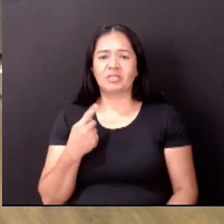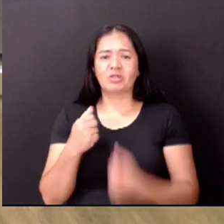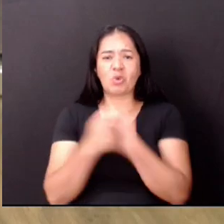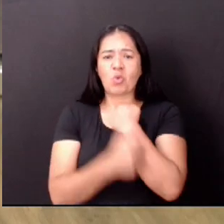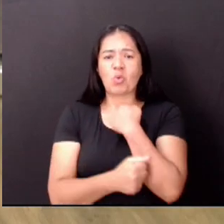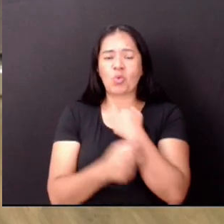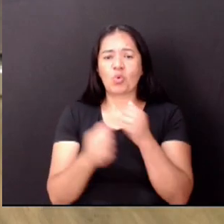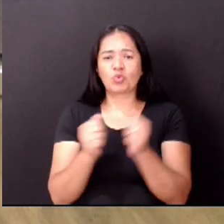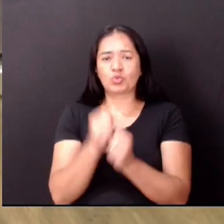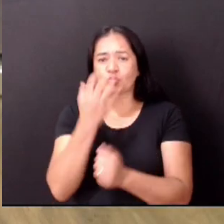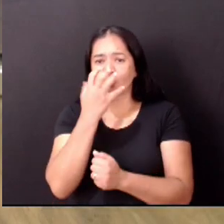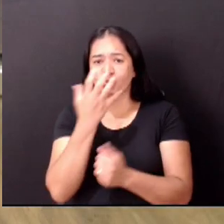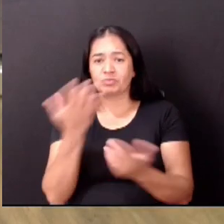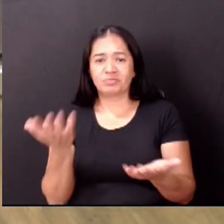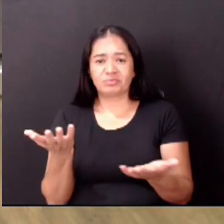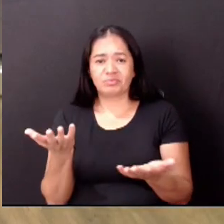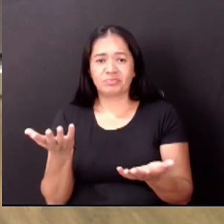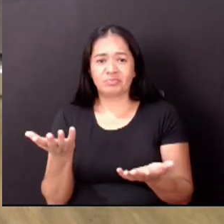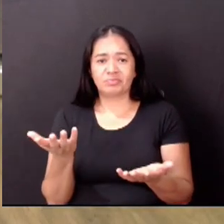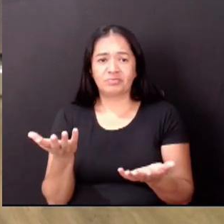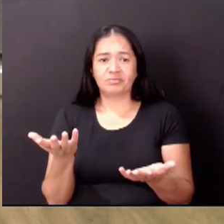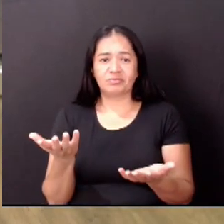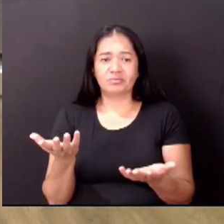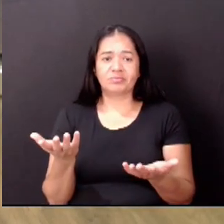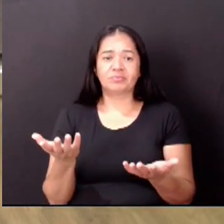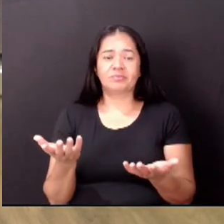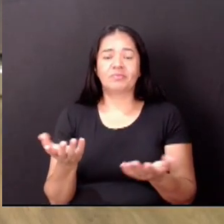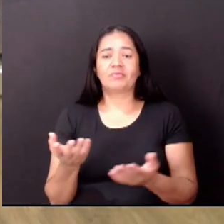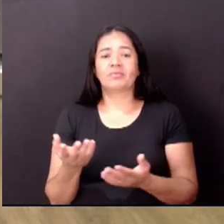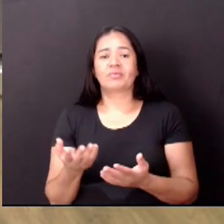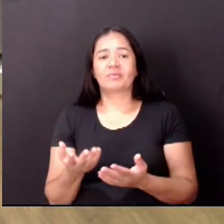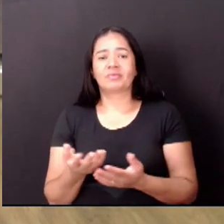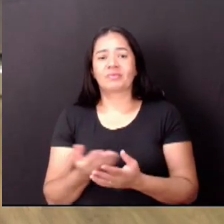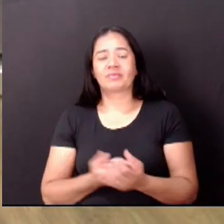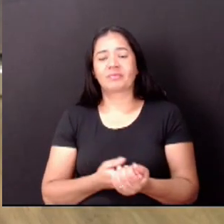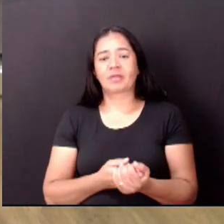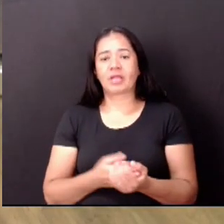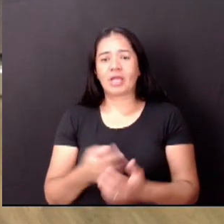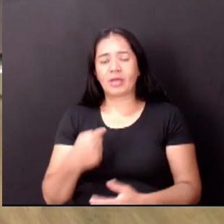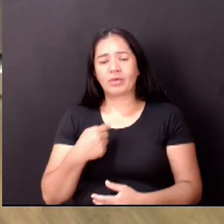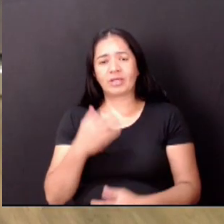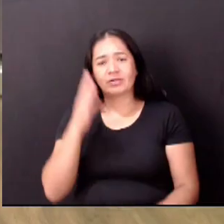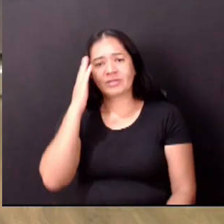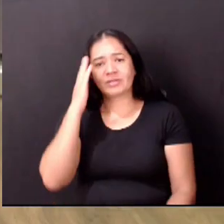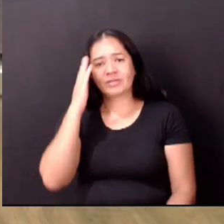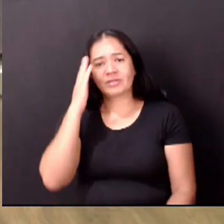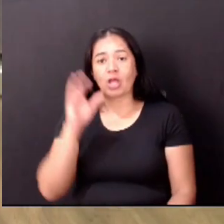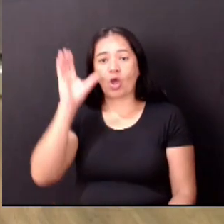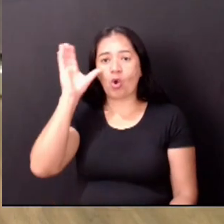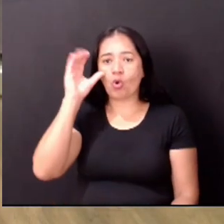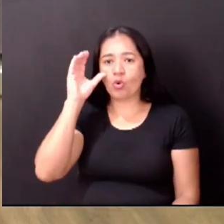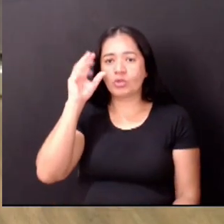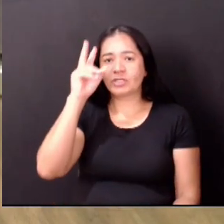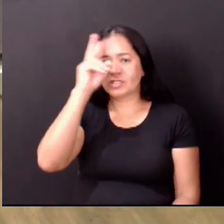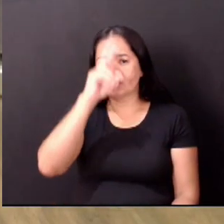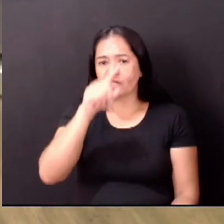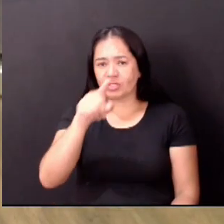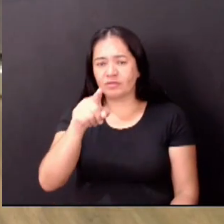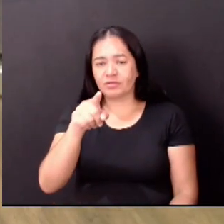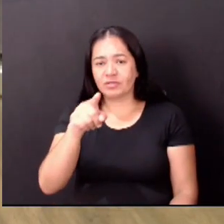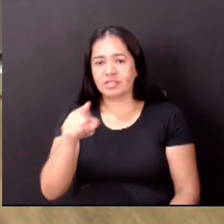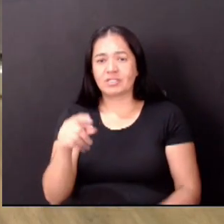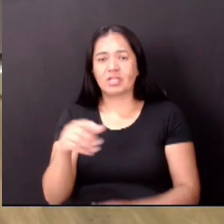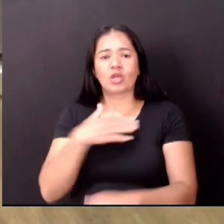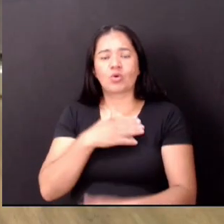e tudo mais. E, Denise, eu queria saber, se teve alguma curiosidade, alguma história que chamou muito a sua atenção, que você gostaria